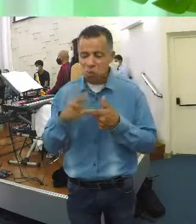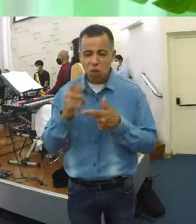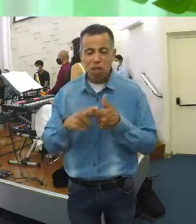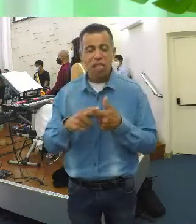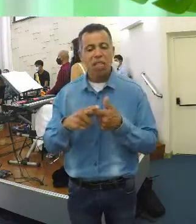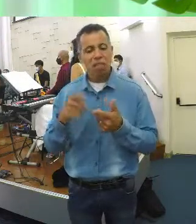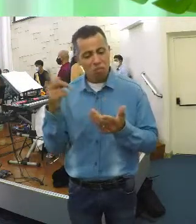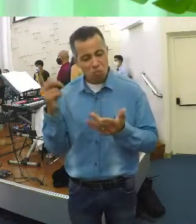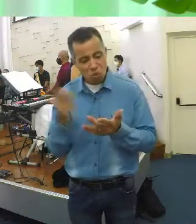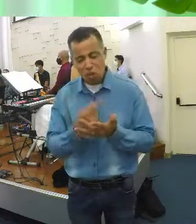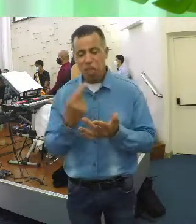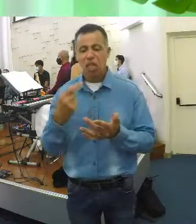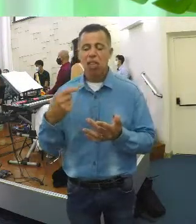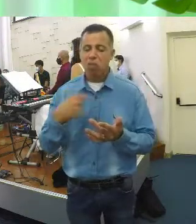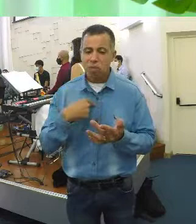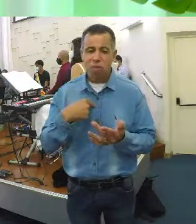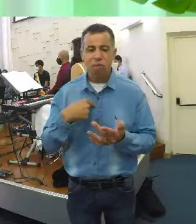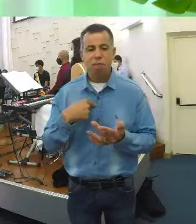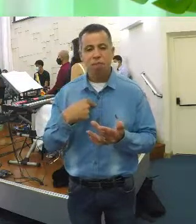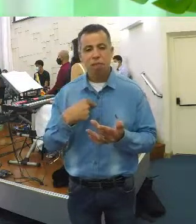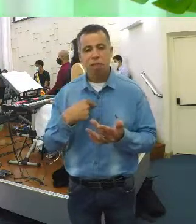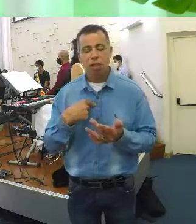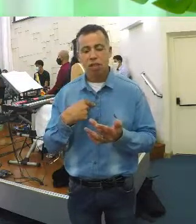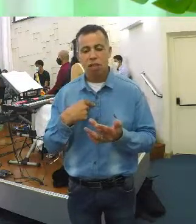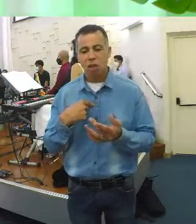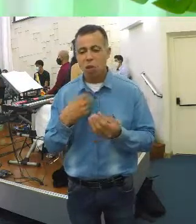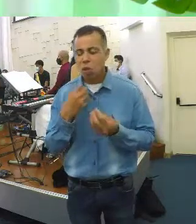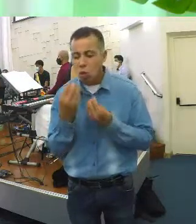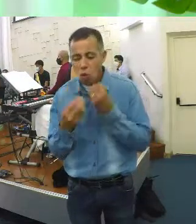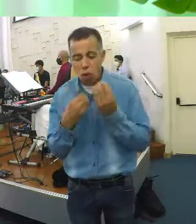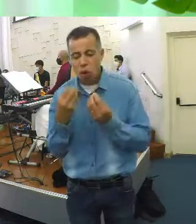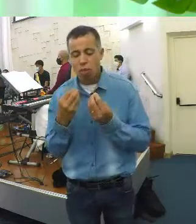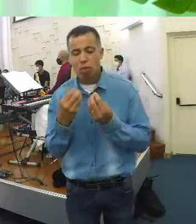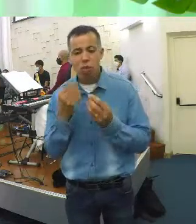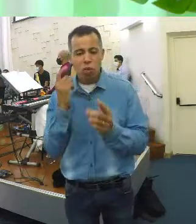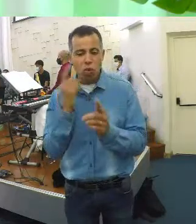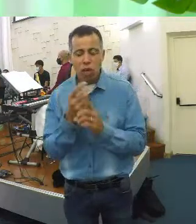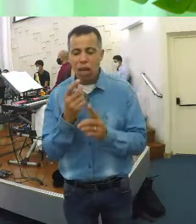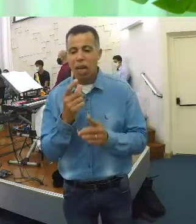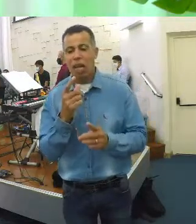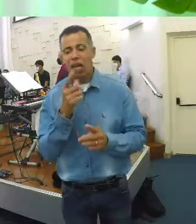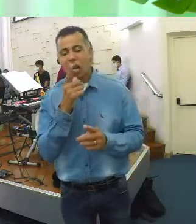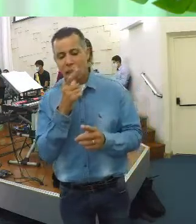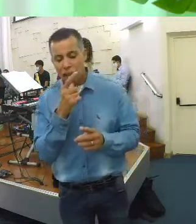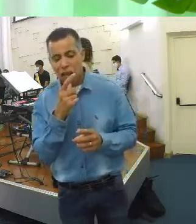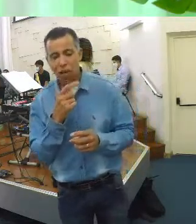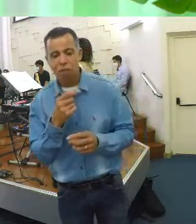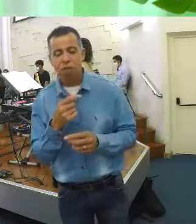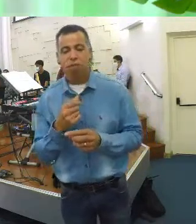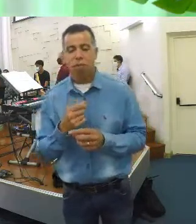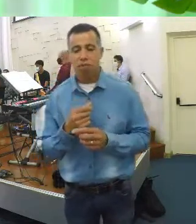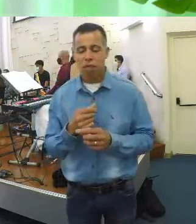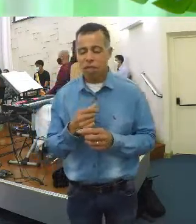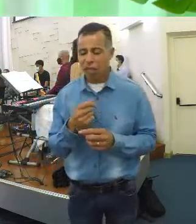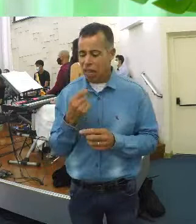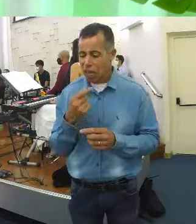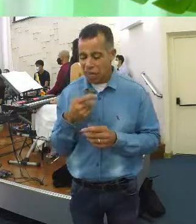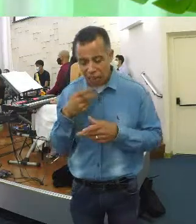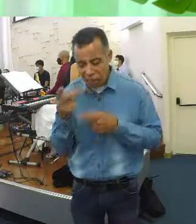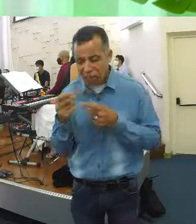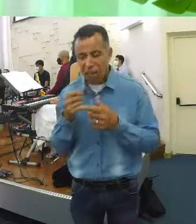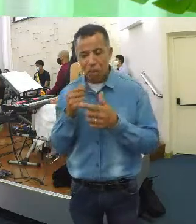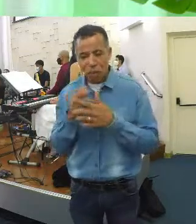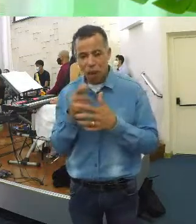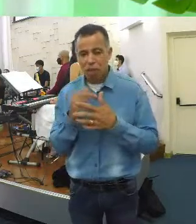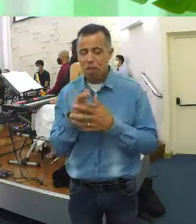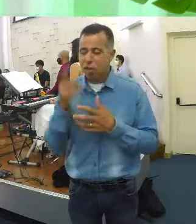estava acontecendo com ele, como ele iria encontrar água para beber. E enquanto ele reclamava, enquanto ele murmurava,